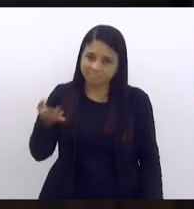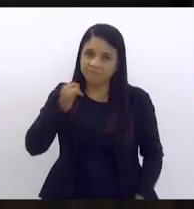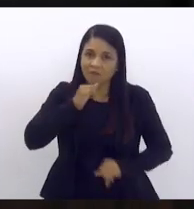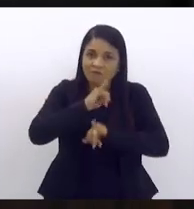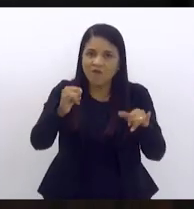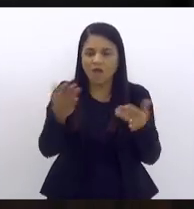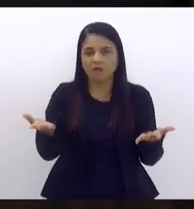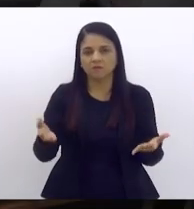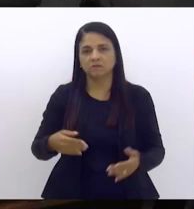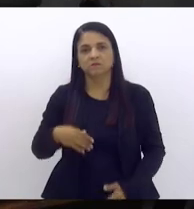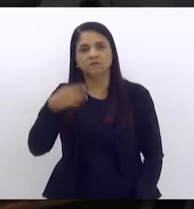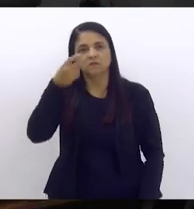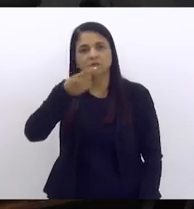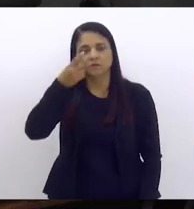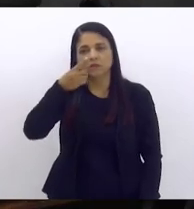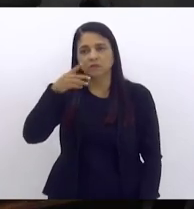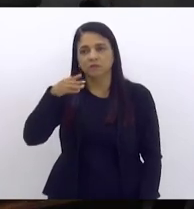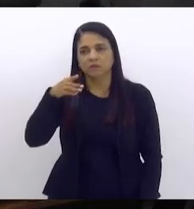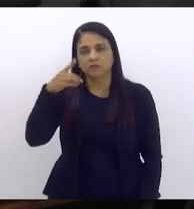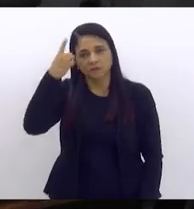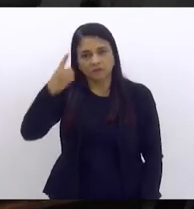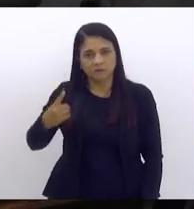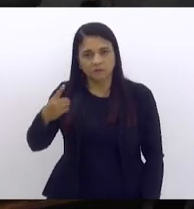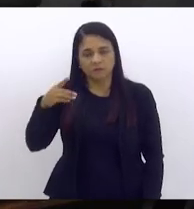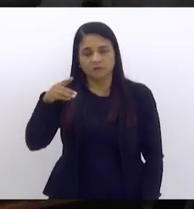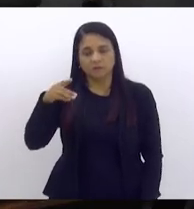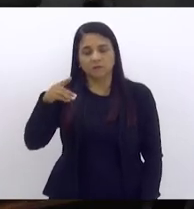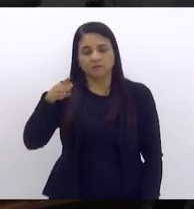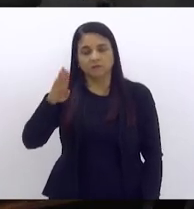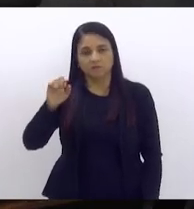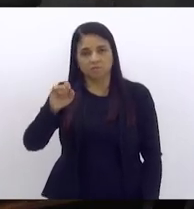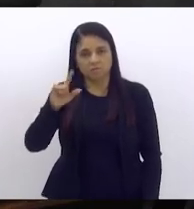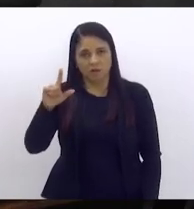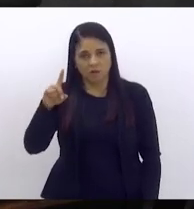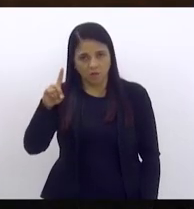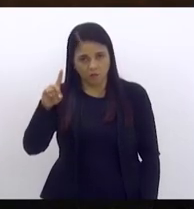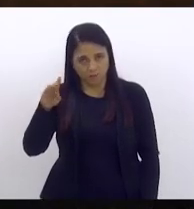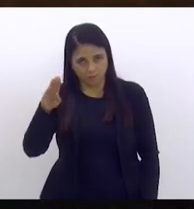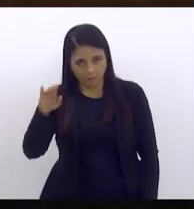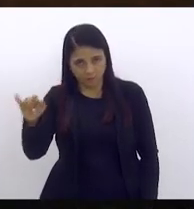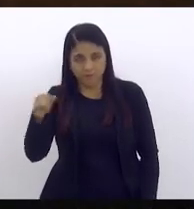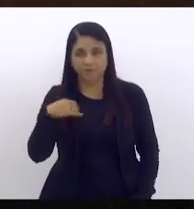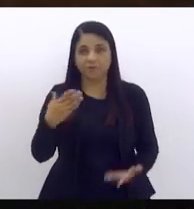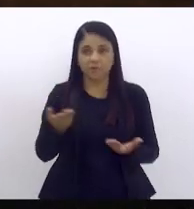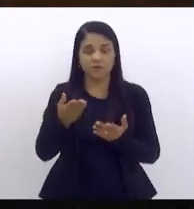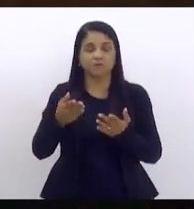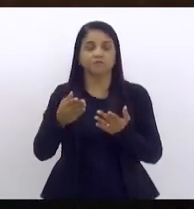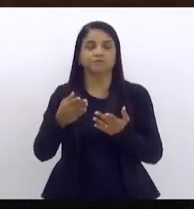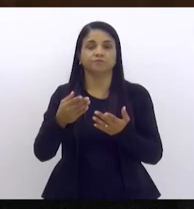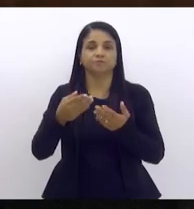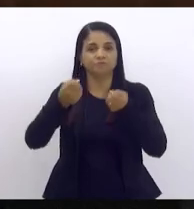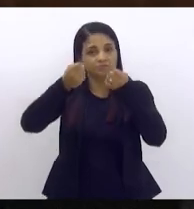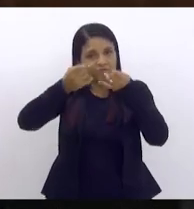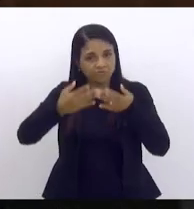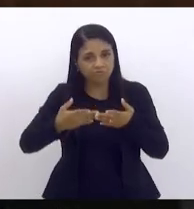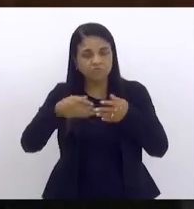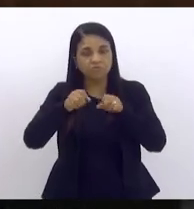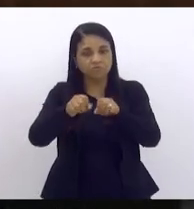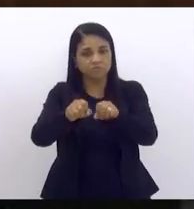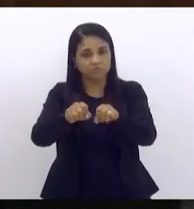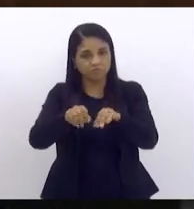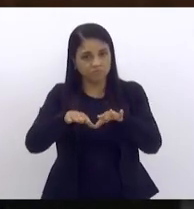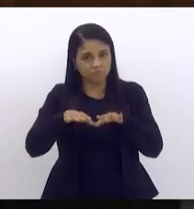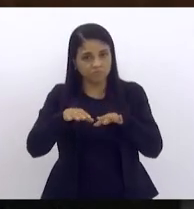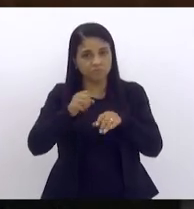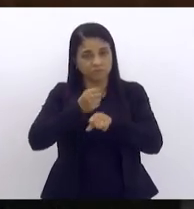Dani Balbi. Só para me somar ao repúdio manifesto pelo conjunto da Assembleia Legislativa do Estado do Rio de Janeiro, em alguns momentos em que nós